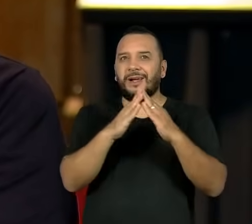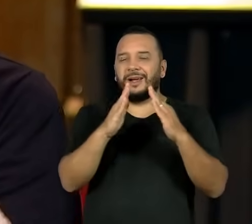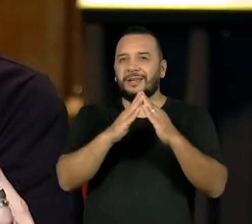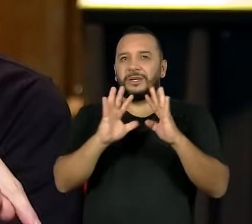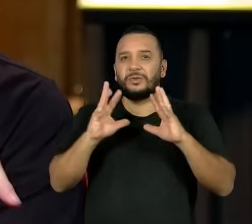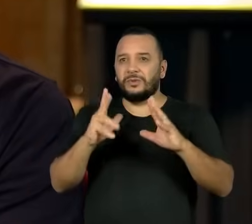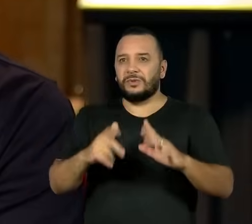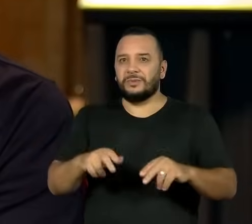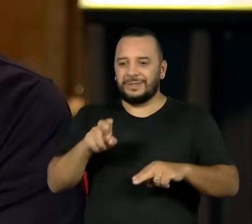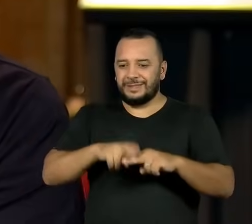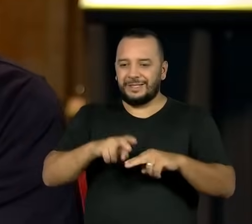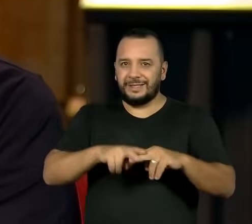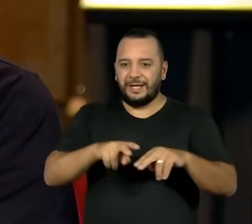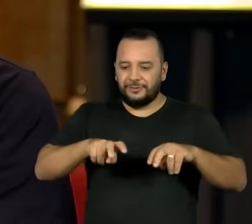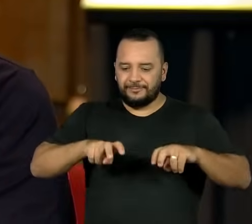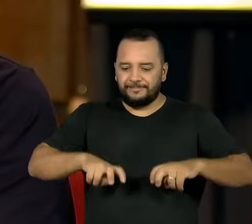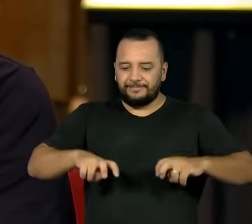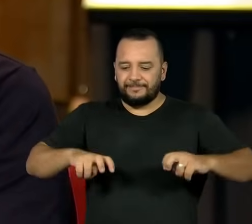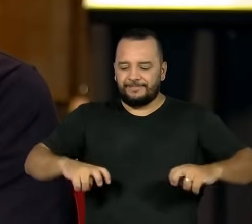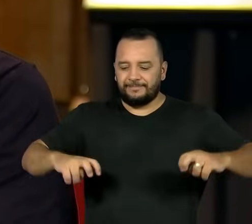mundo sentado num círculo,